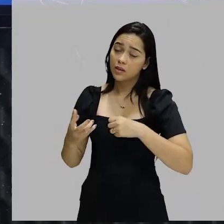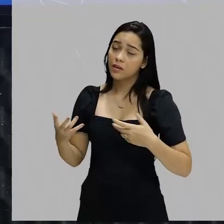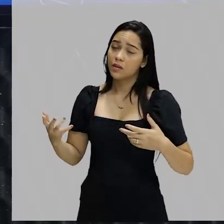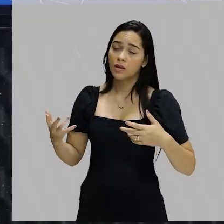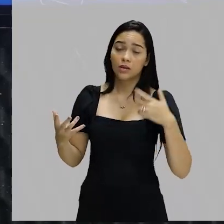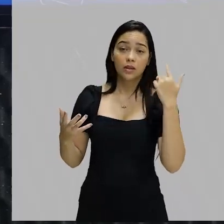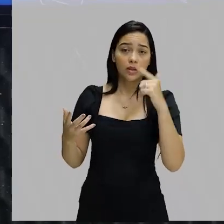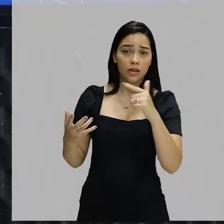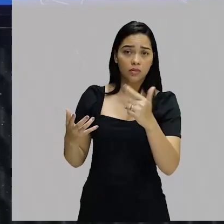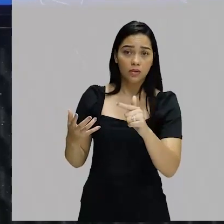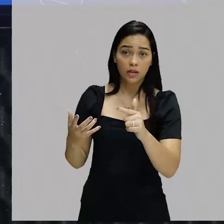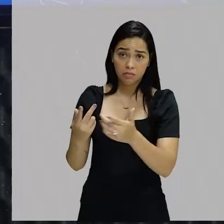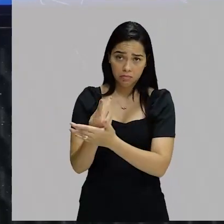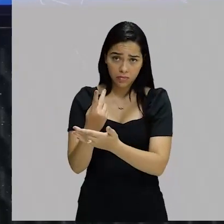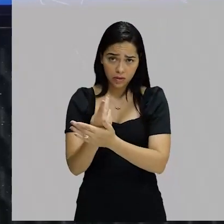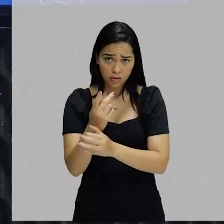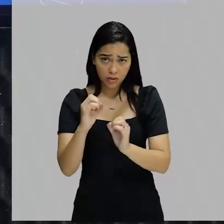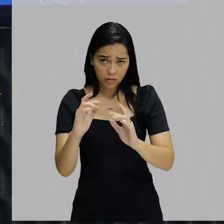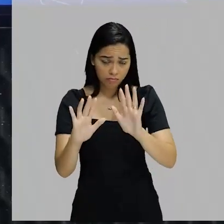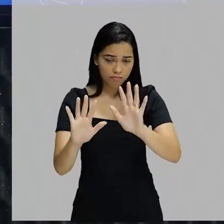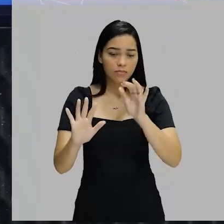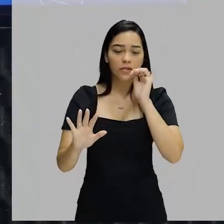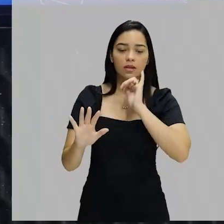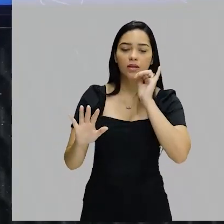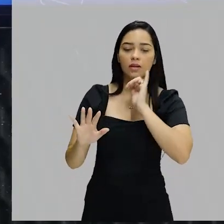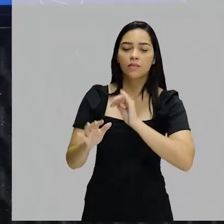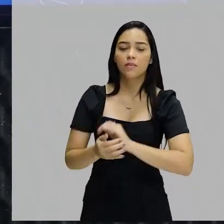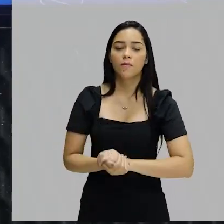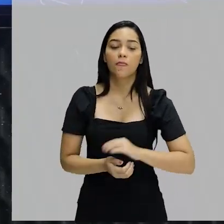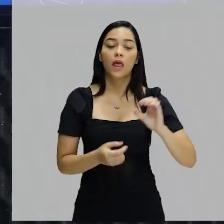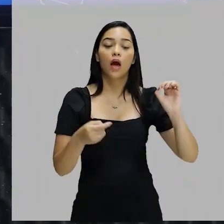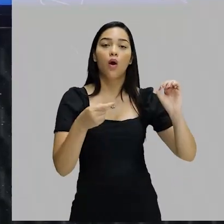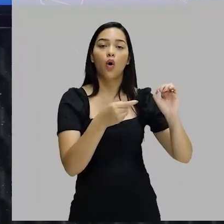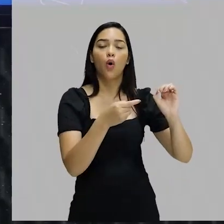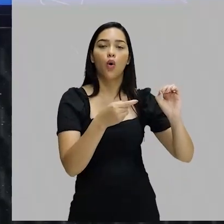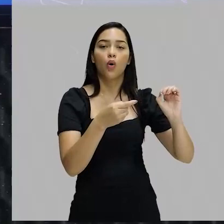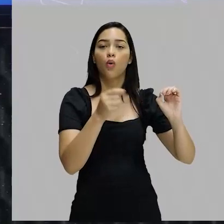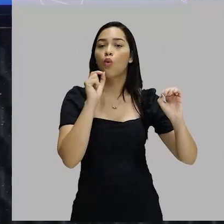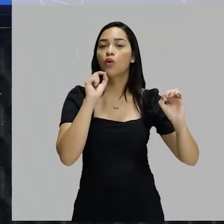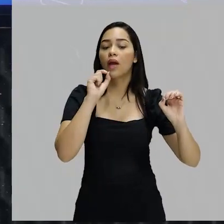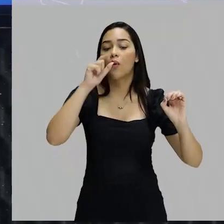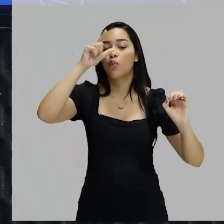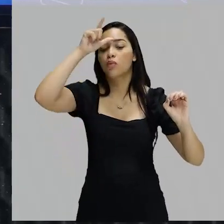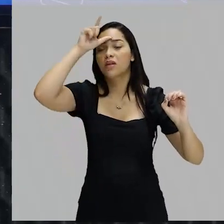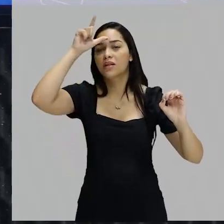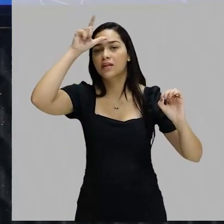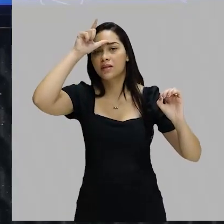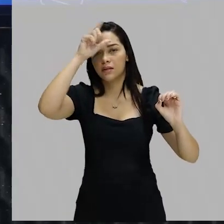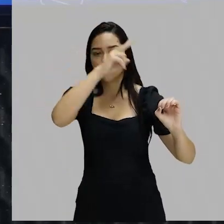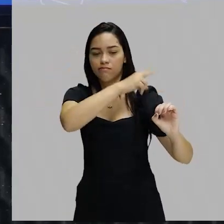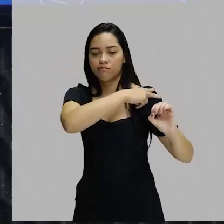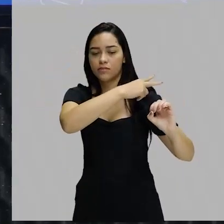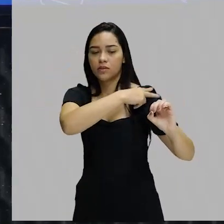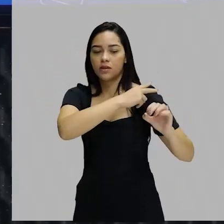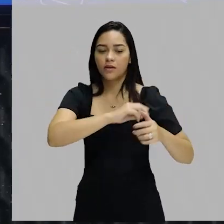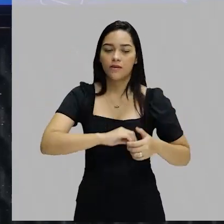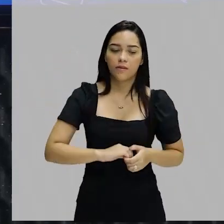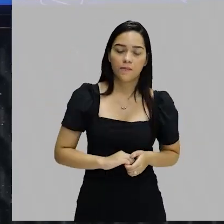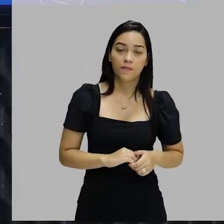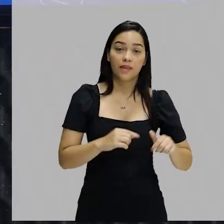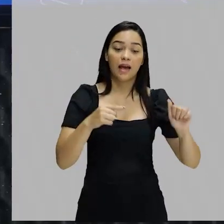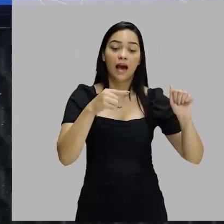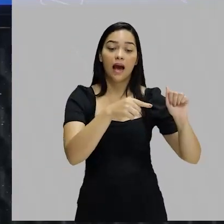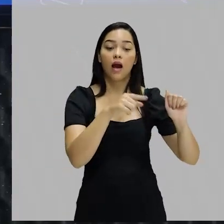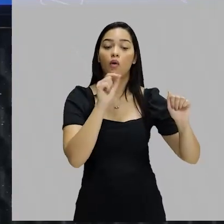para que não haja erro. Por exemplo, o cabeça, ele é o chefe, ele é o líder. A cabeça